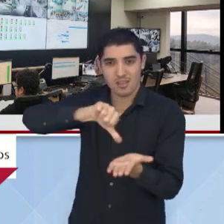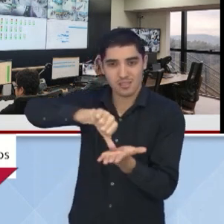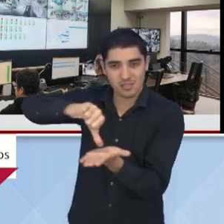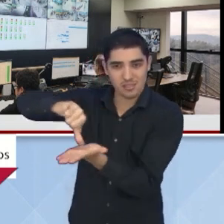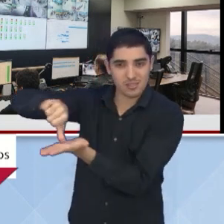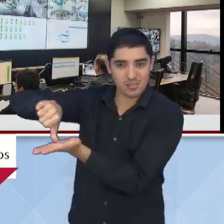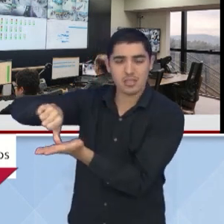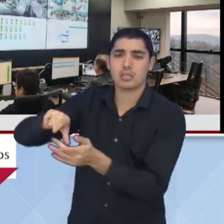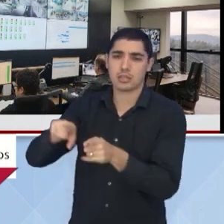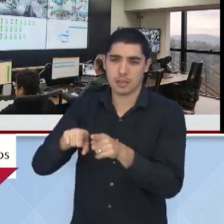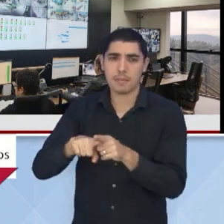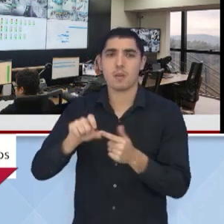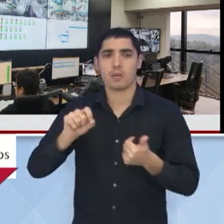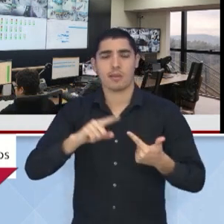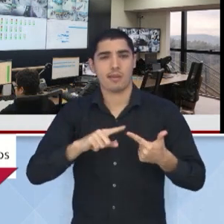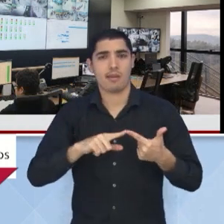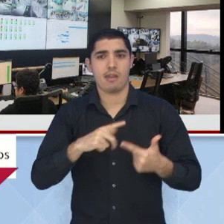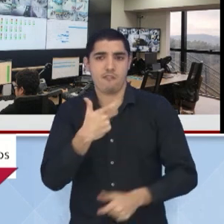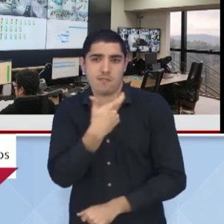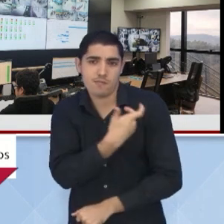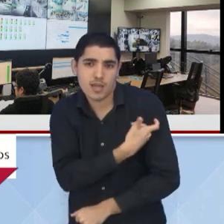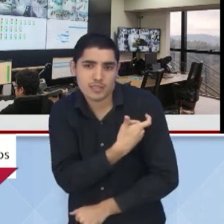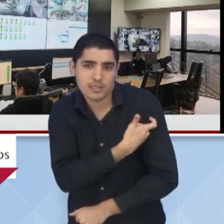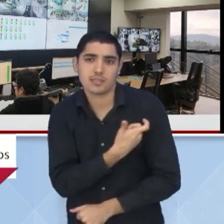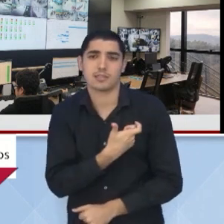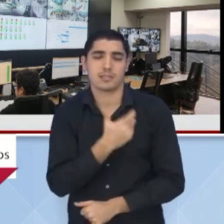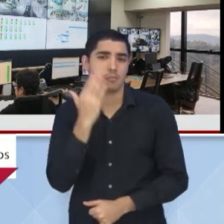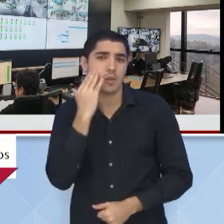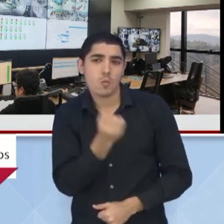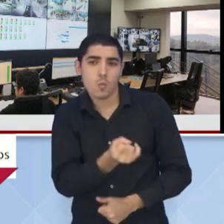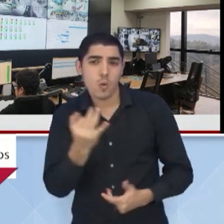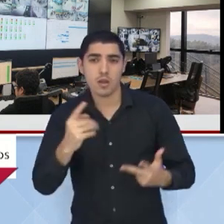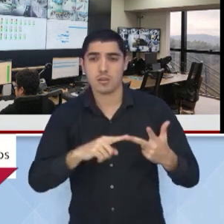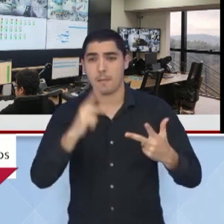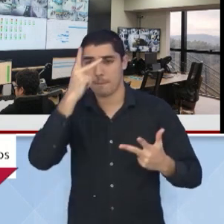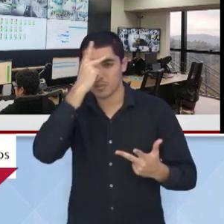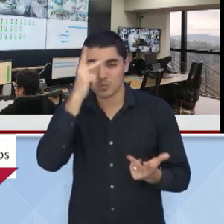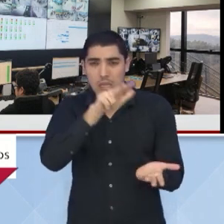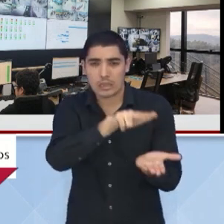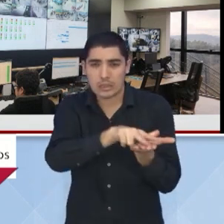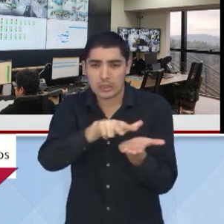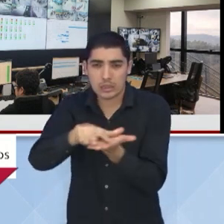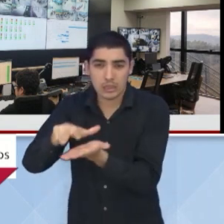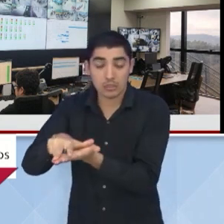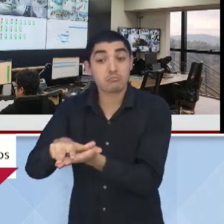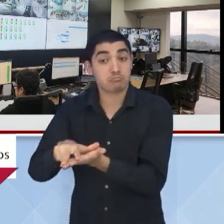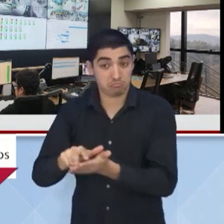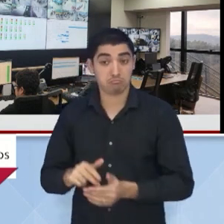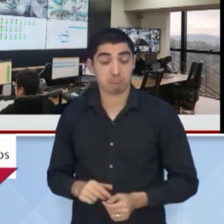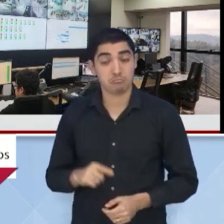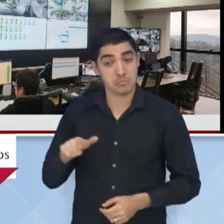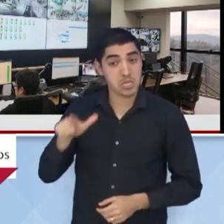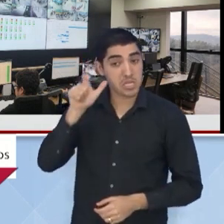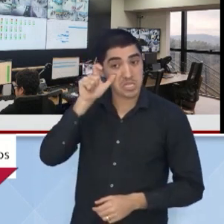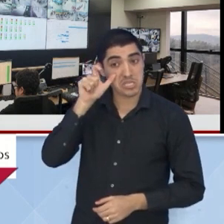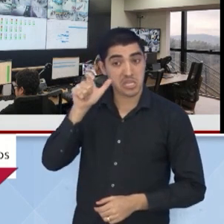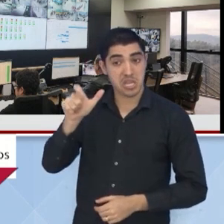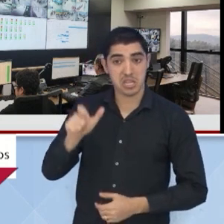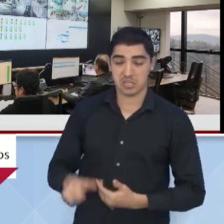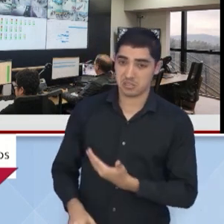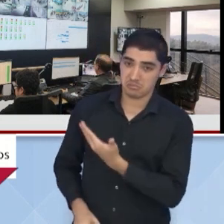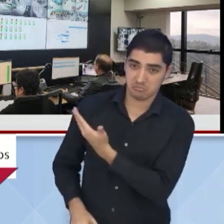né de vacinação casos de internação etc então É bem interessante ante esses